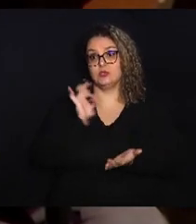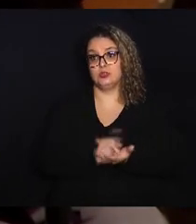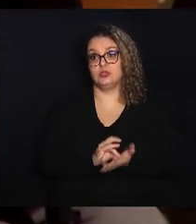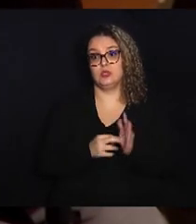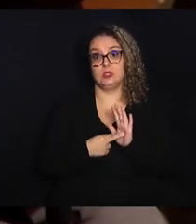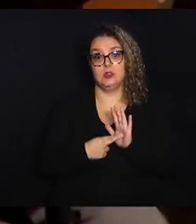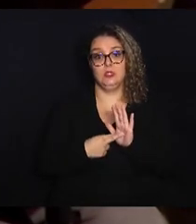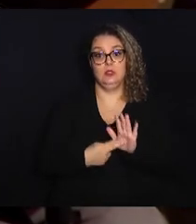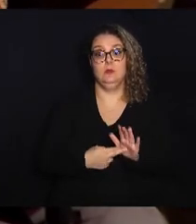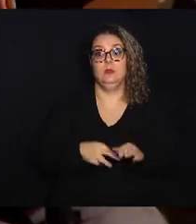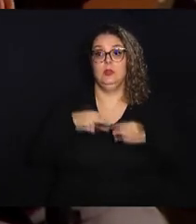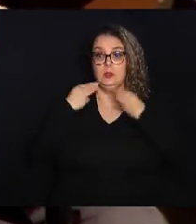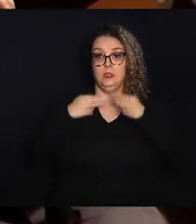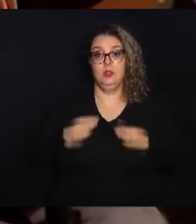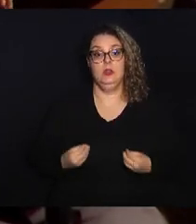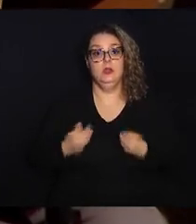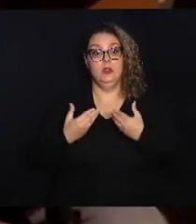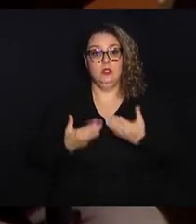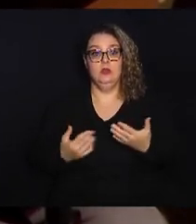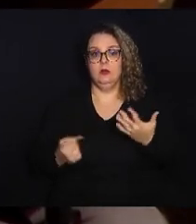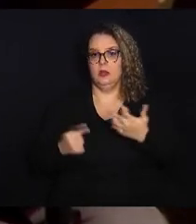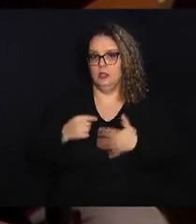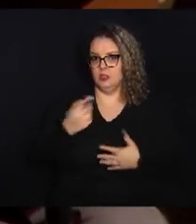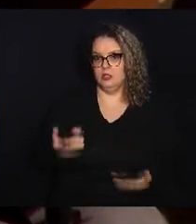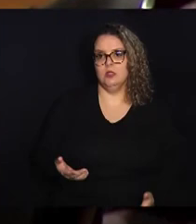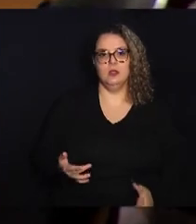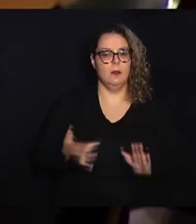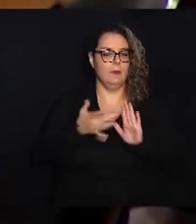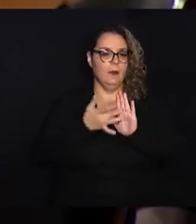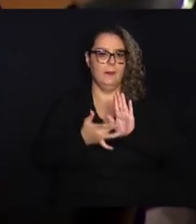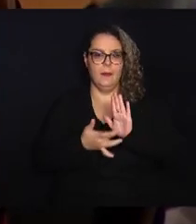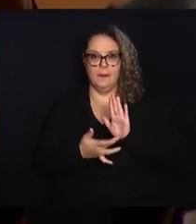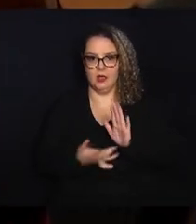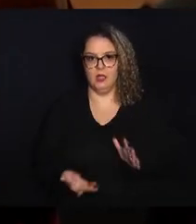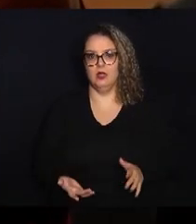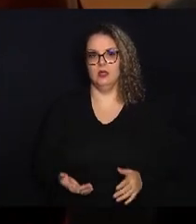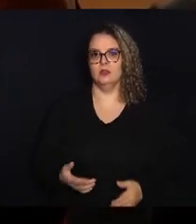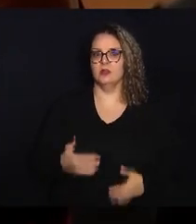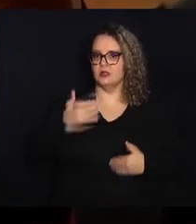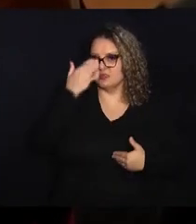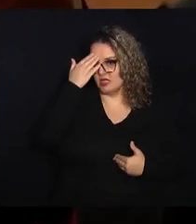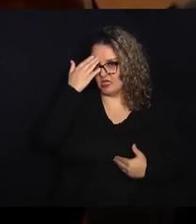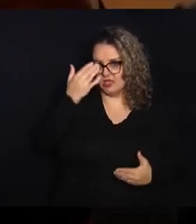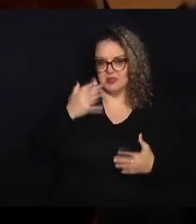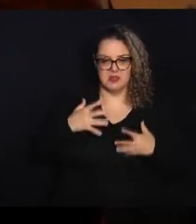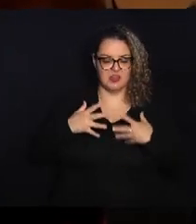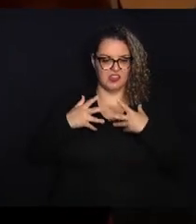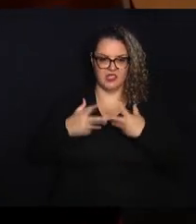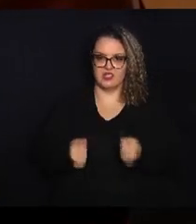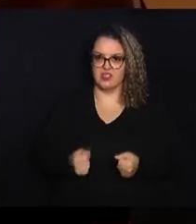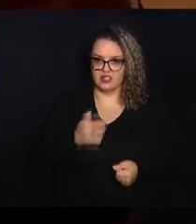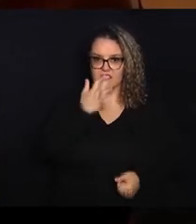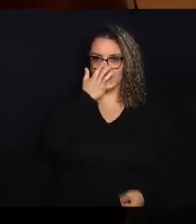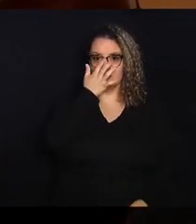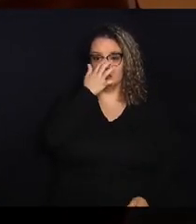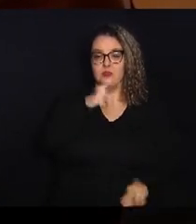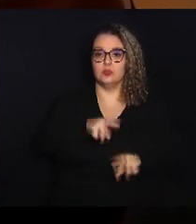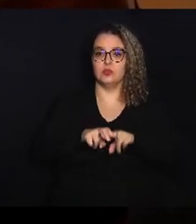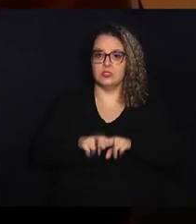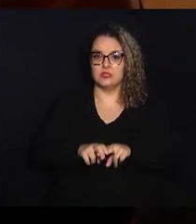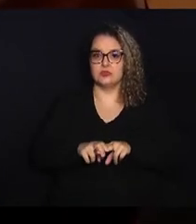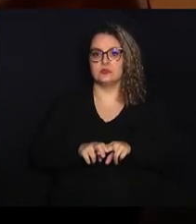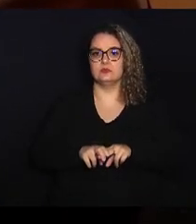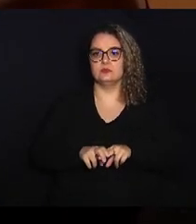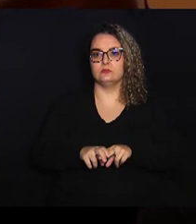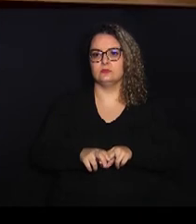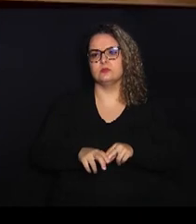representar esses músicos, levar as suas questões, as suas pautas, os seus agradecimentos. Então, por isso, nada mais do